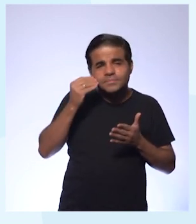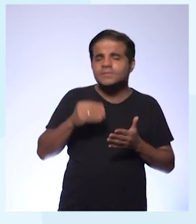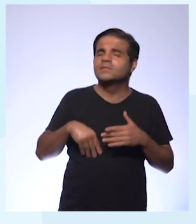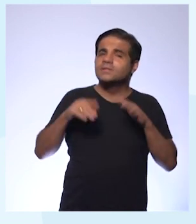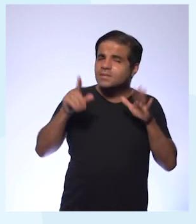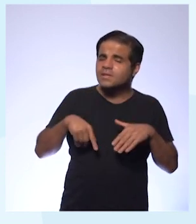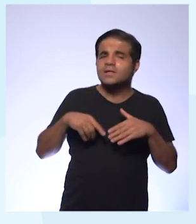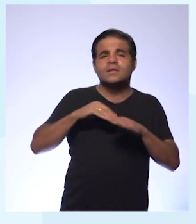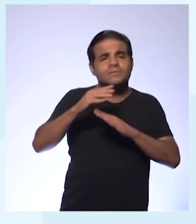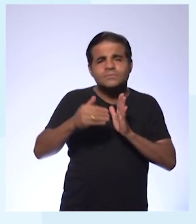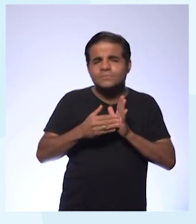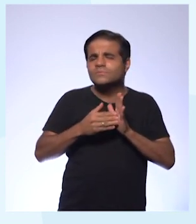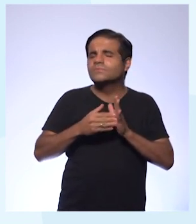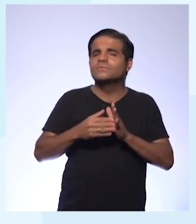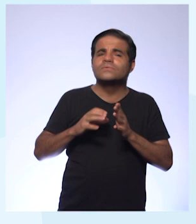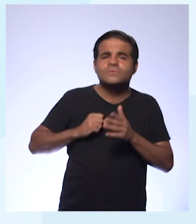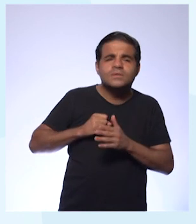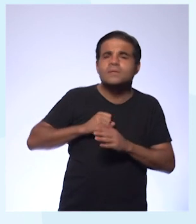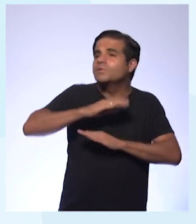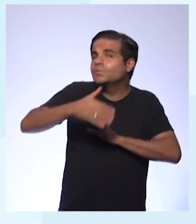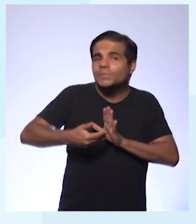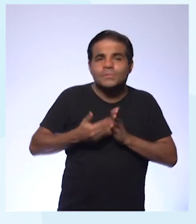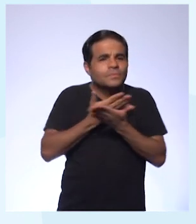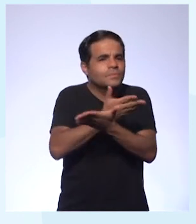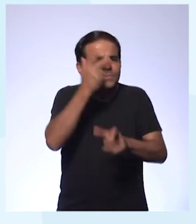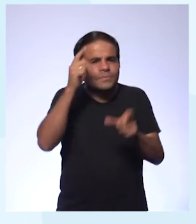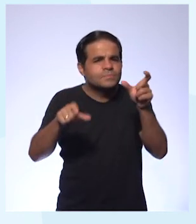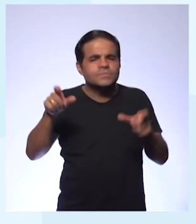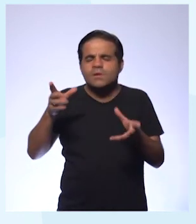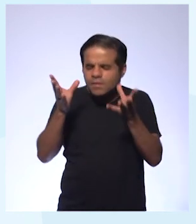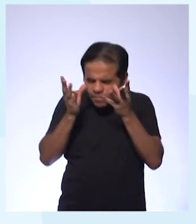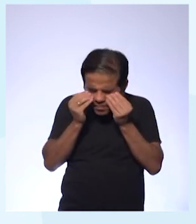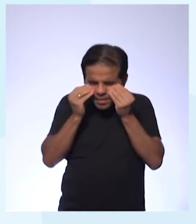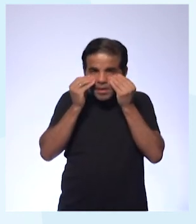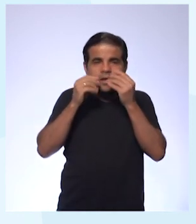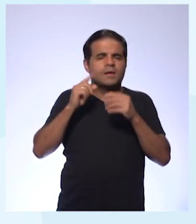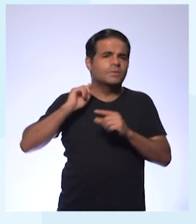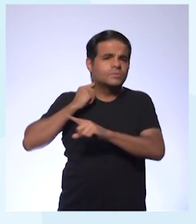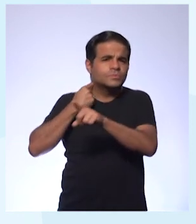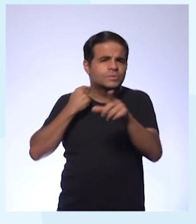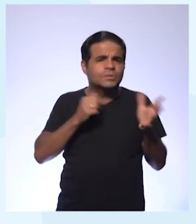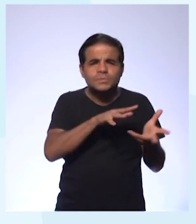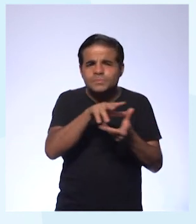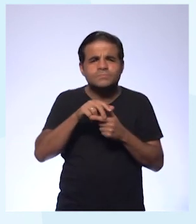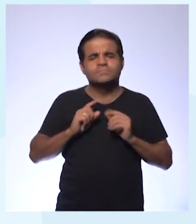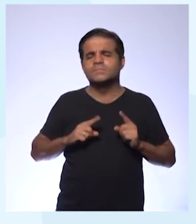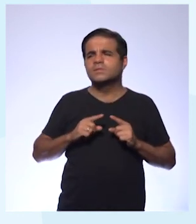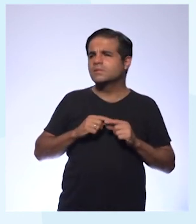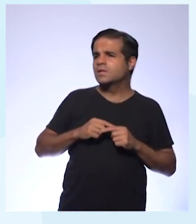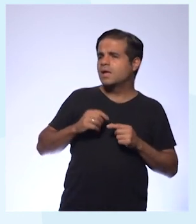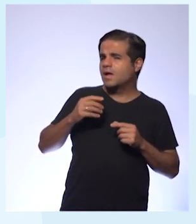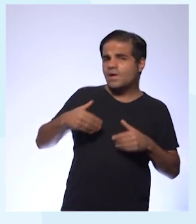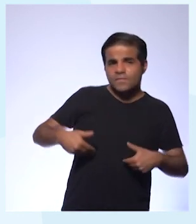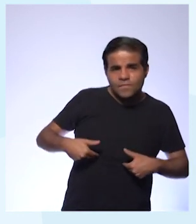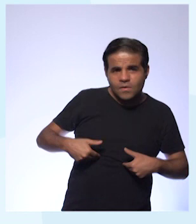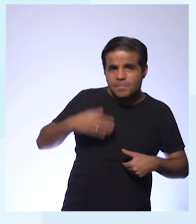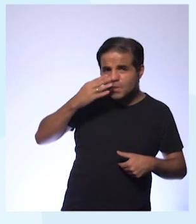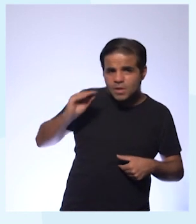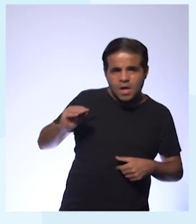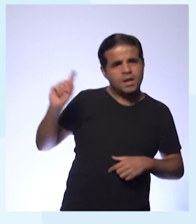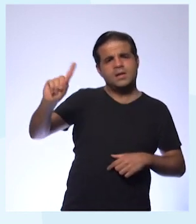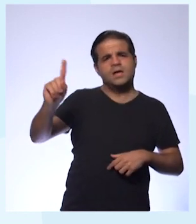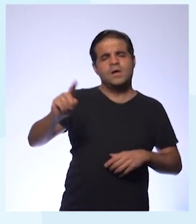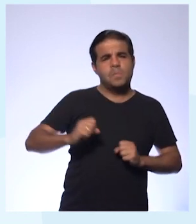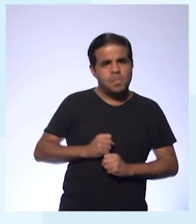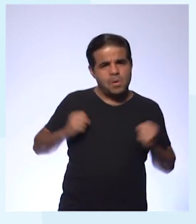ame acima de tudo, ame a tudo e a todos. Não feche os olhos para a sujeira do mundo. Não ignore a fome. Esqueça a